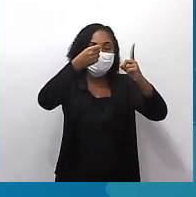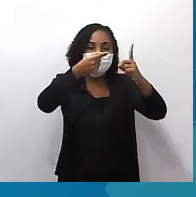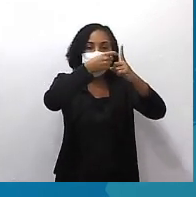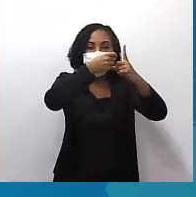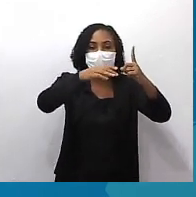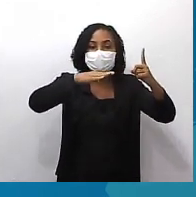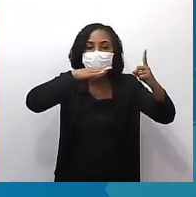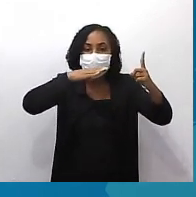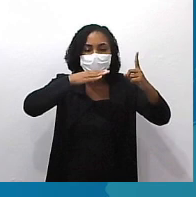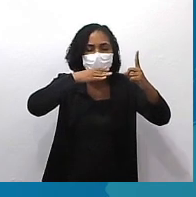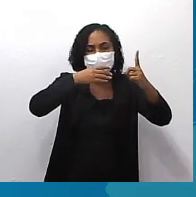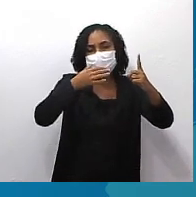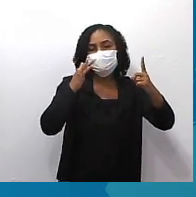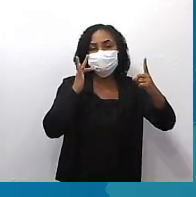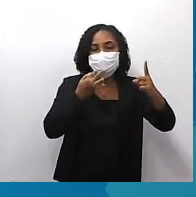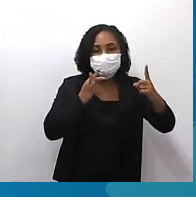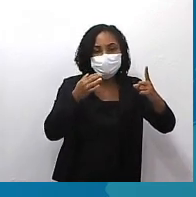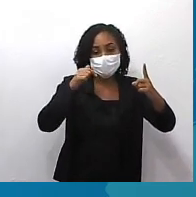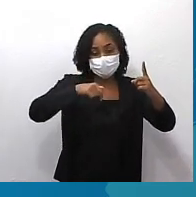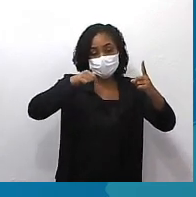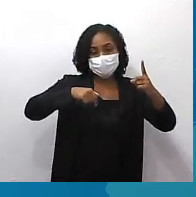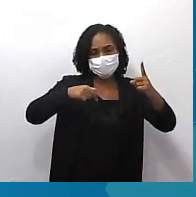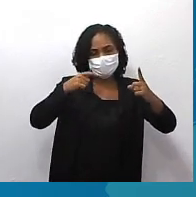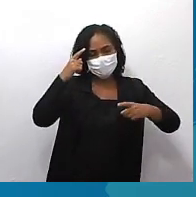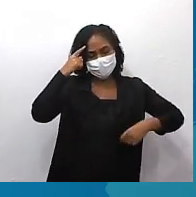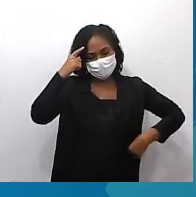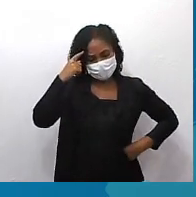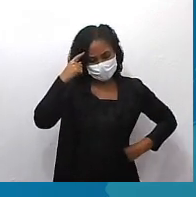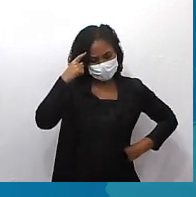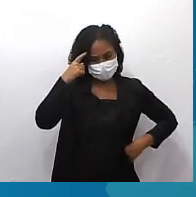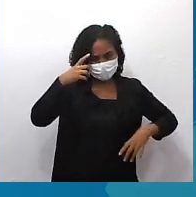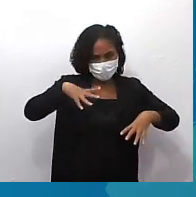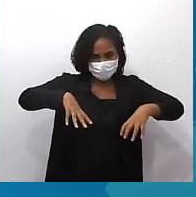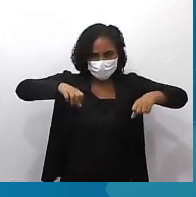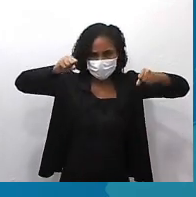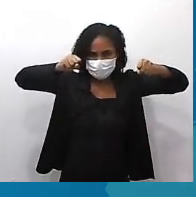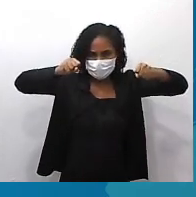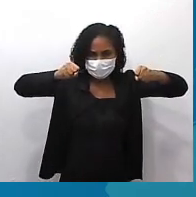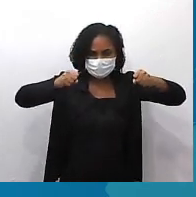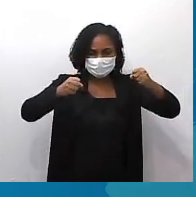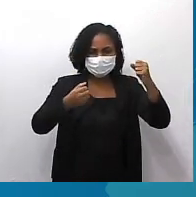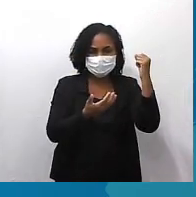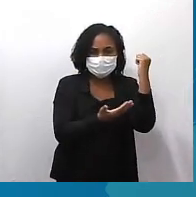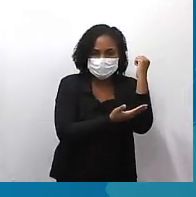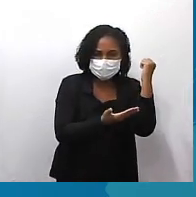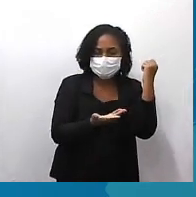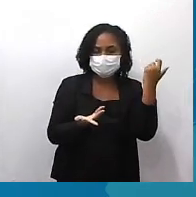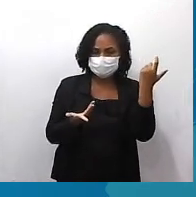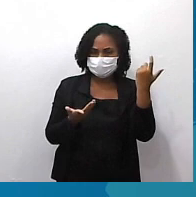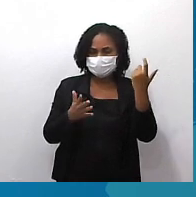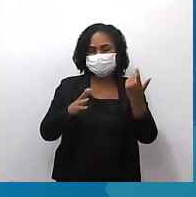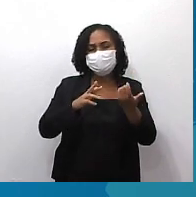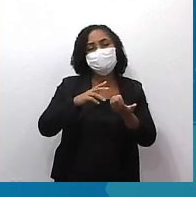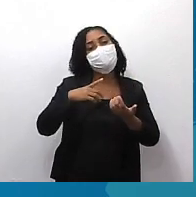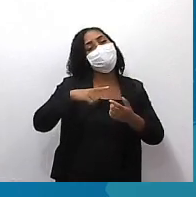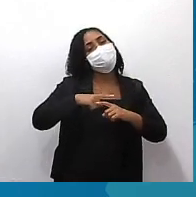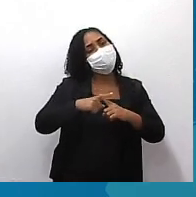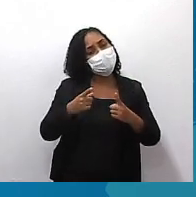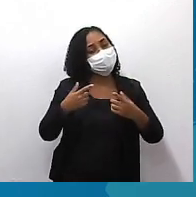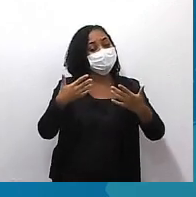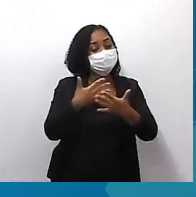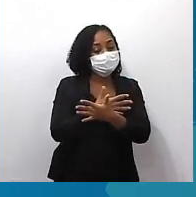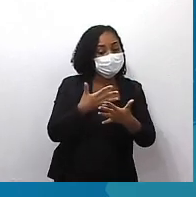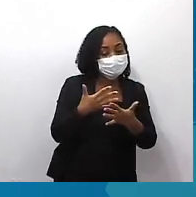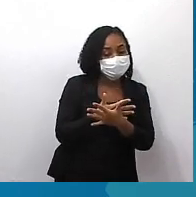frutas tropicais em pleno sertão. Quando a gente pensa sertão, associa logo a caatinga, aos cactos, a seca. E eu tenho ali cidades ao redor